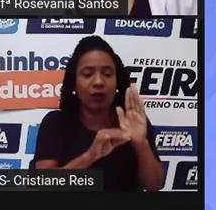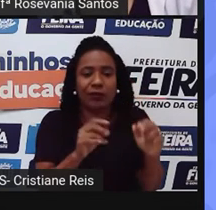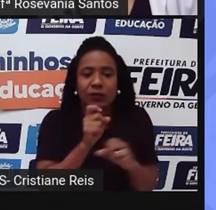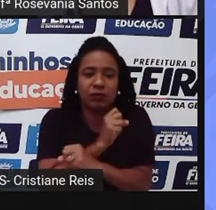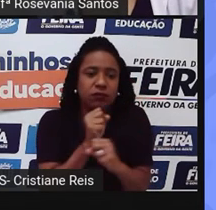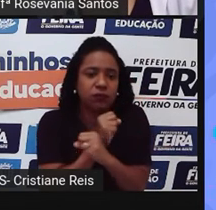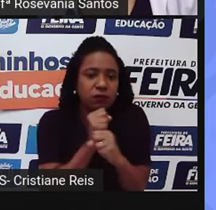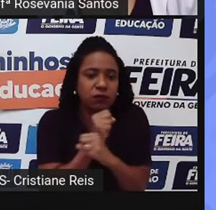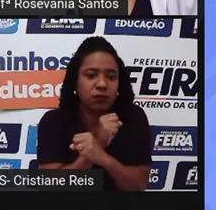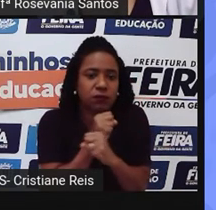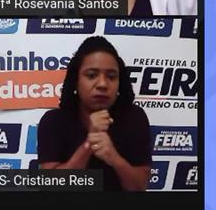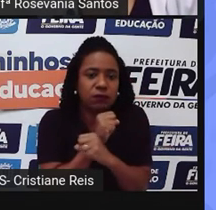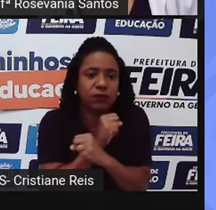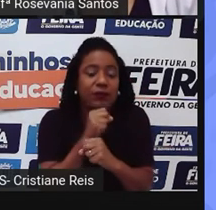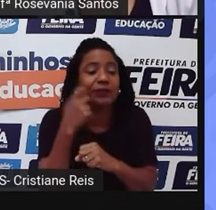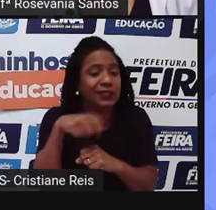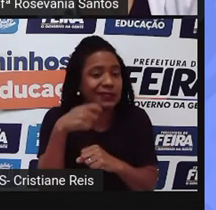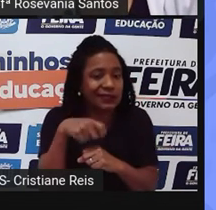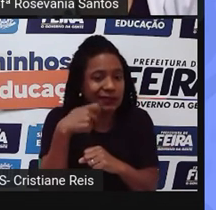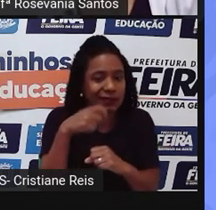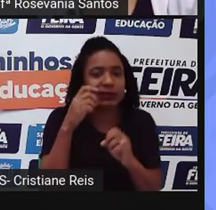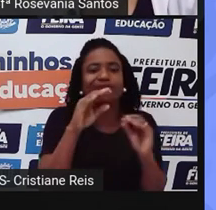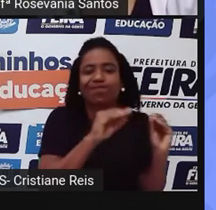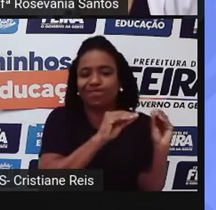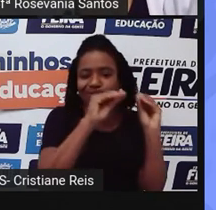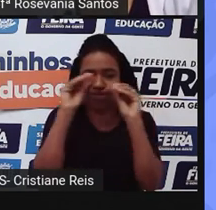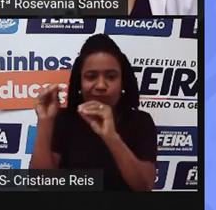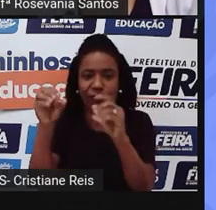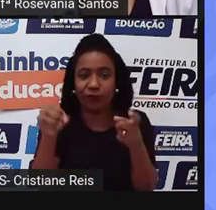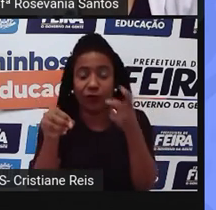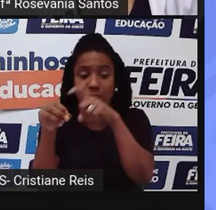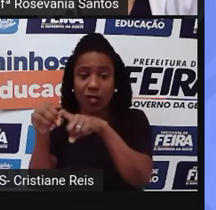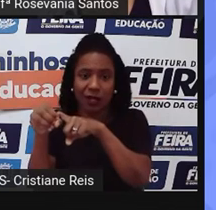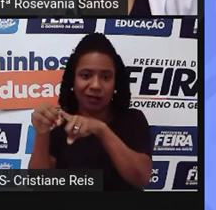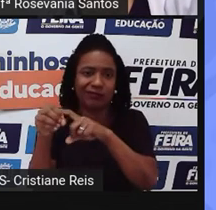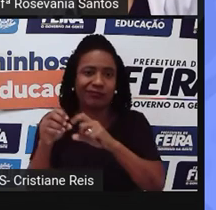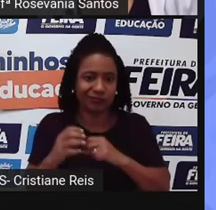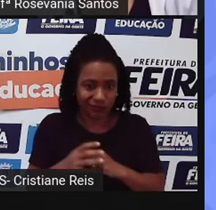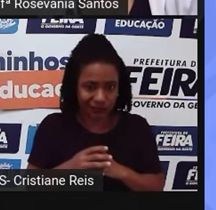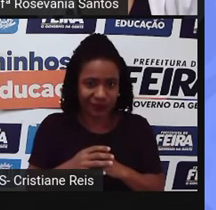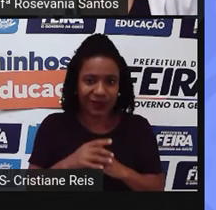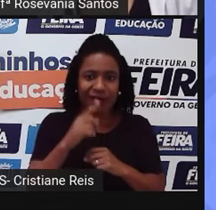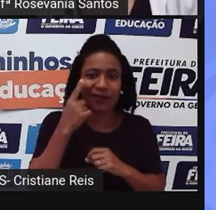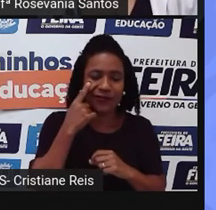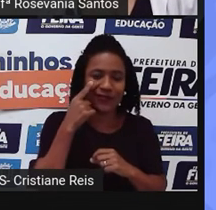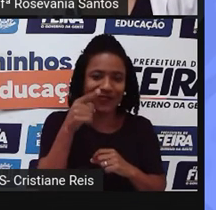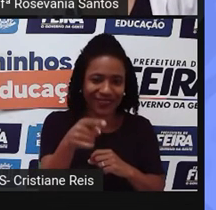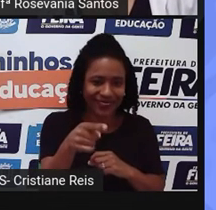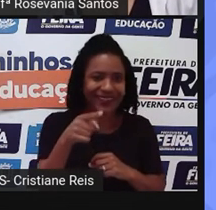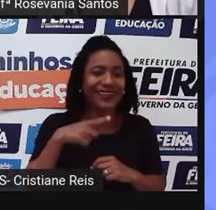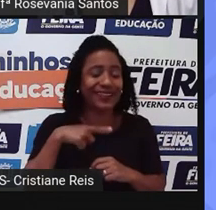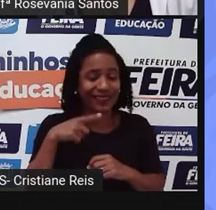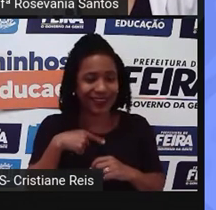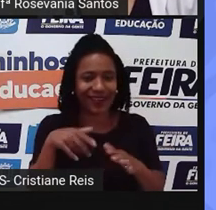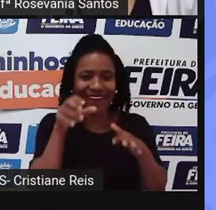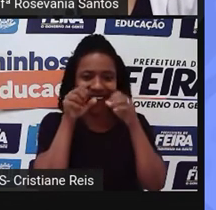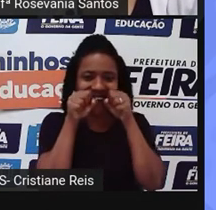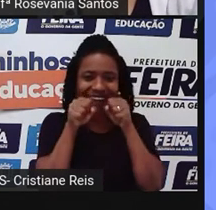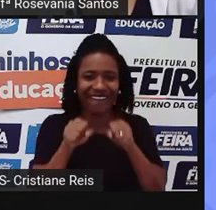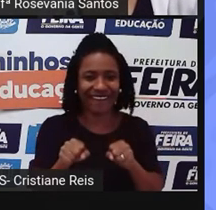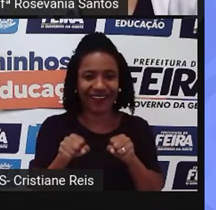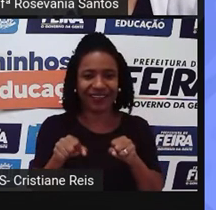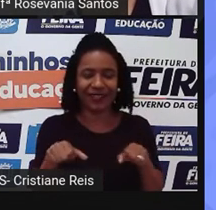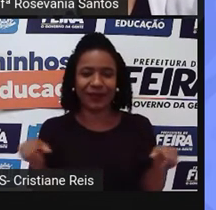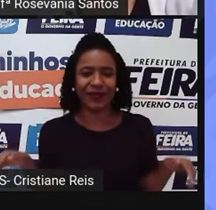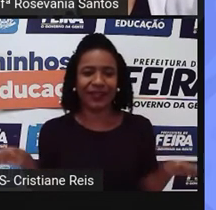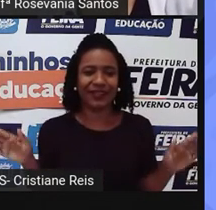ficar lá, né? Tem uns animaizinhos aí, a Pro colocou ali, né? Os pinguins, os leões, né? Marinhos e tal, que a gente sempre vai observar